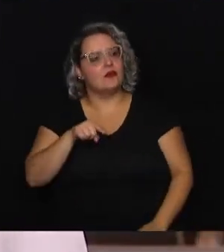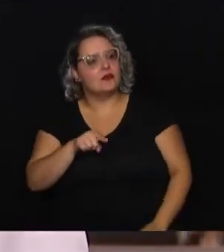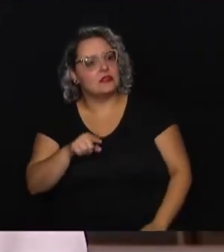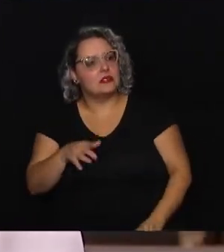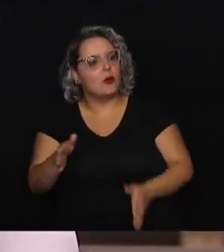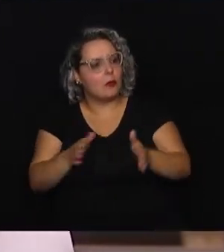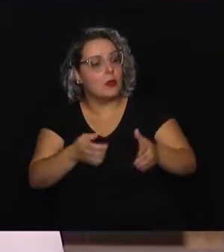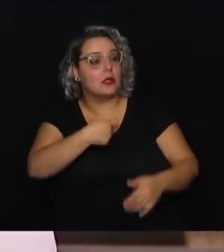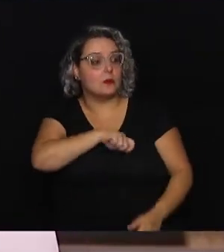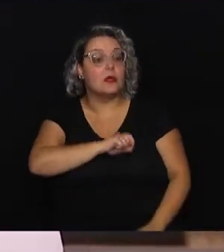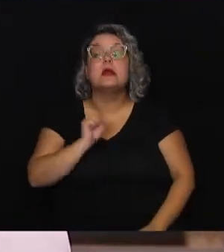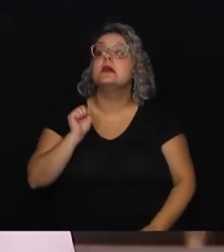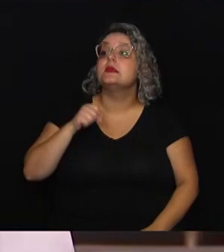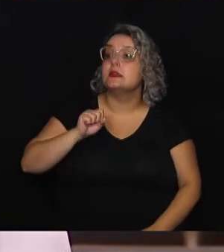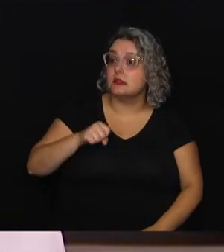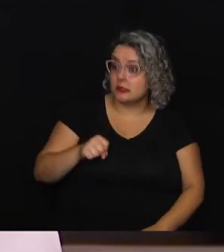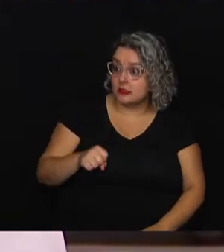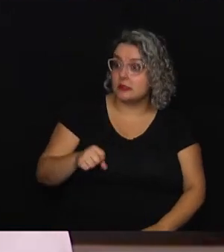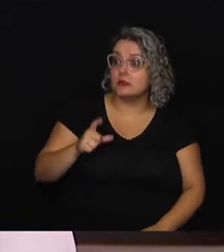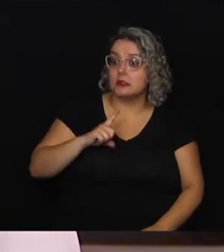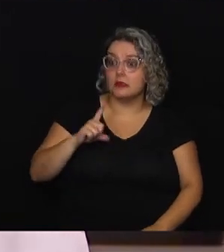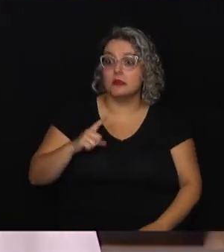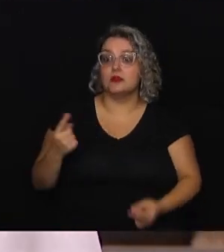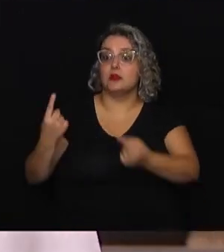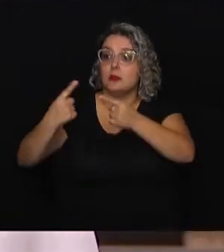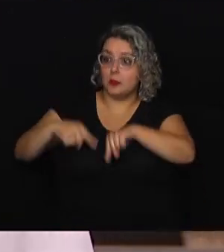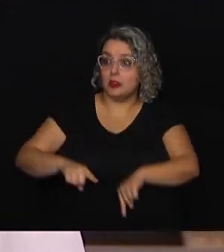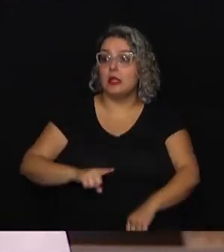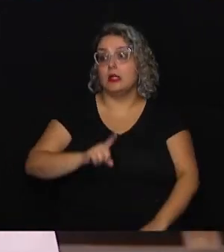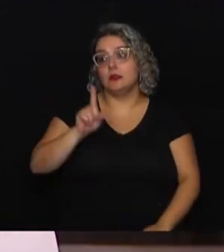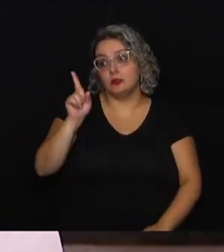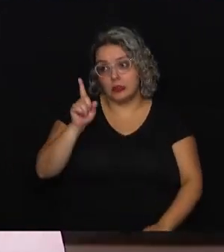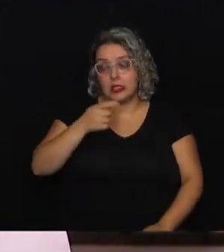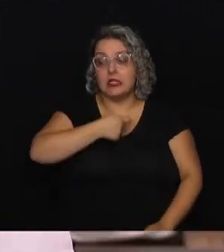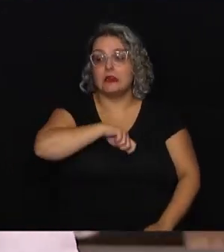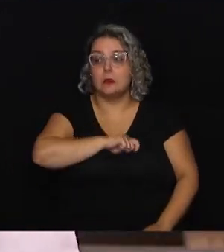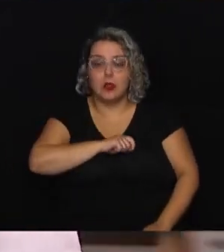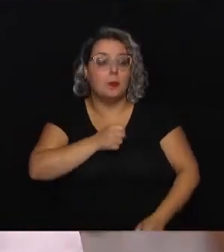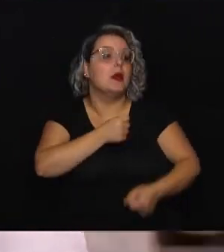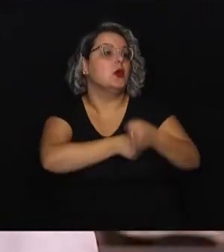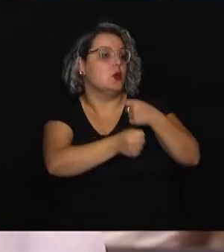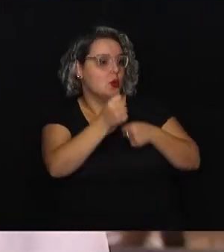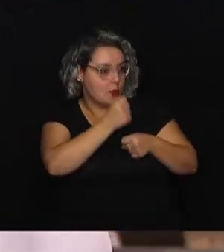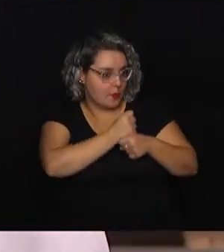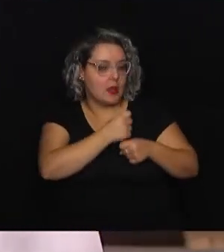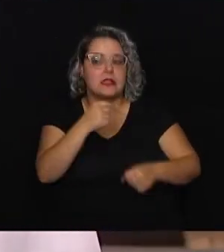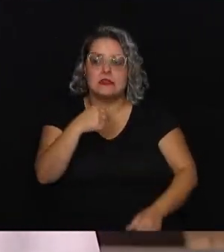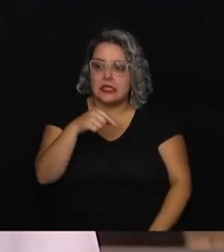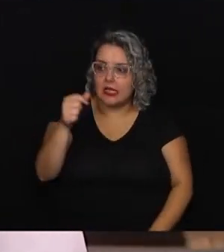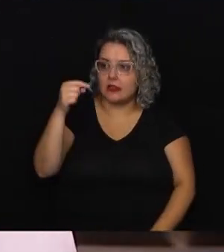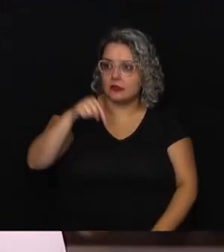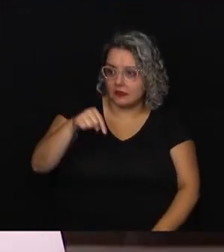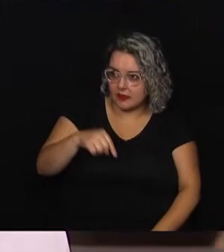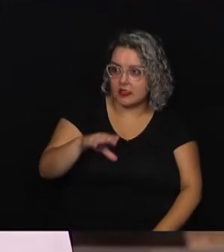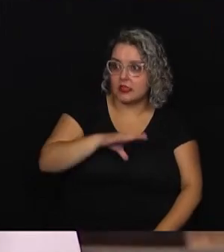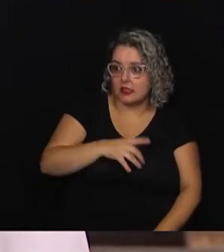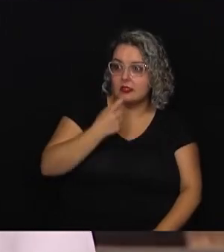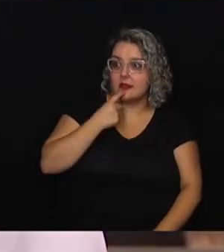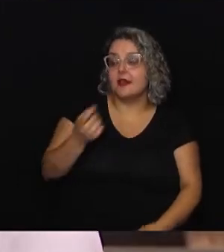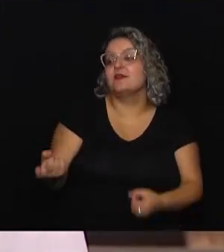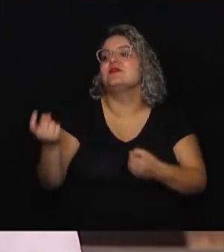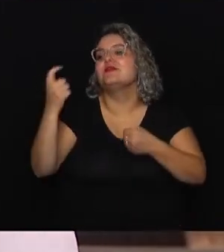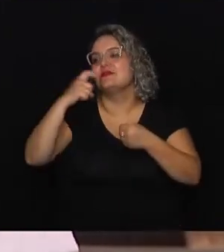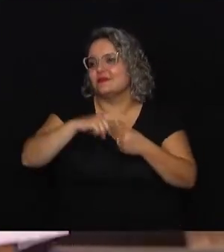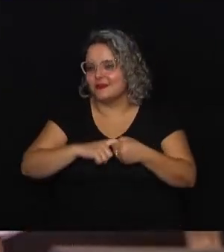né? Eu estava agora no campeonato lá, mas ano passado eu estava no projeto de Campinas e agora estou de volta